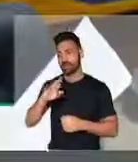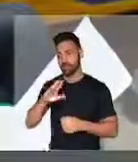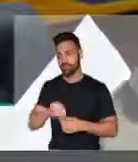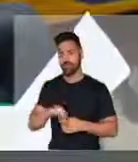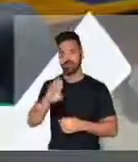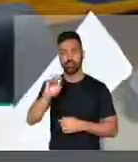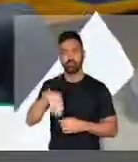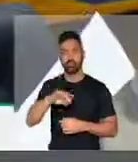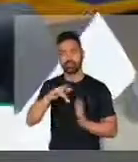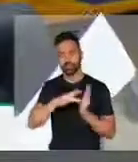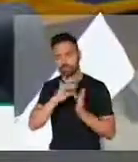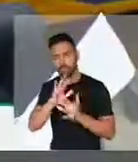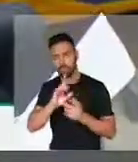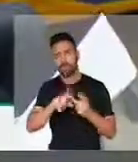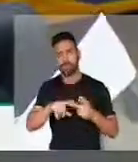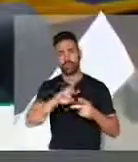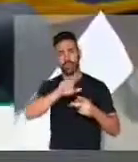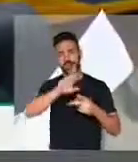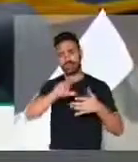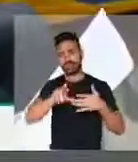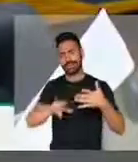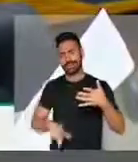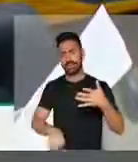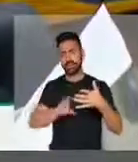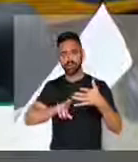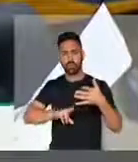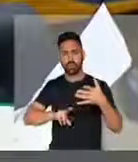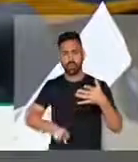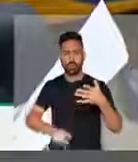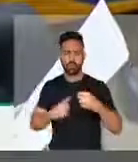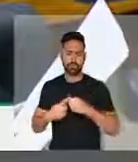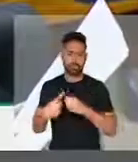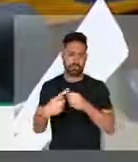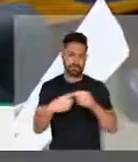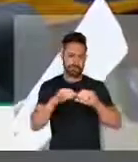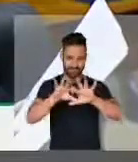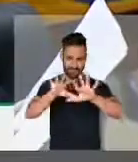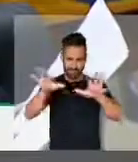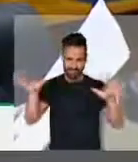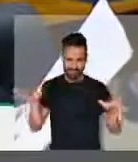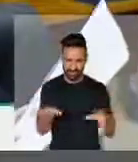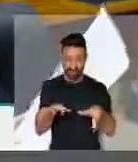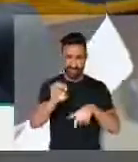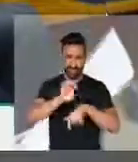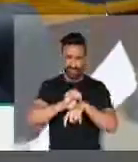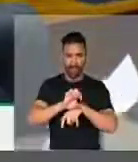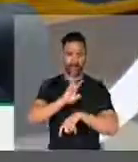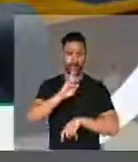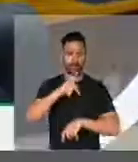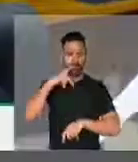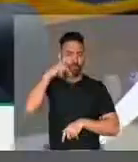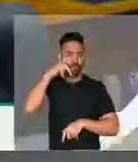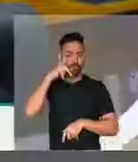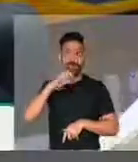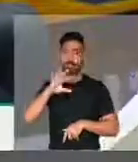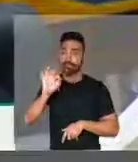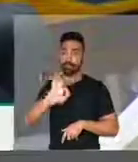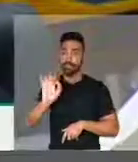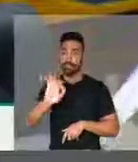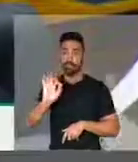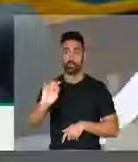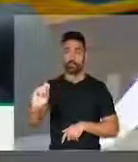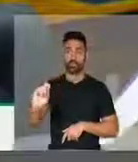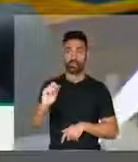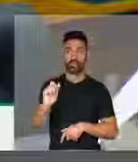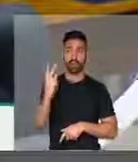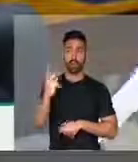Bom Jesus, Bonito Santa Fé, Cachoeira dos Índios, Cajazeiras, Monte Orebe, Santa Helena e São José de Piranhas estão sem receber há 2